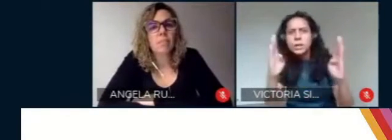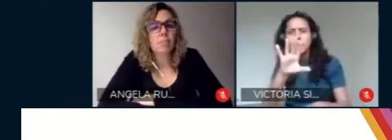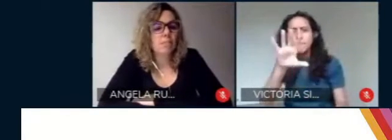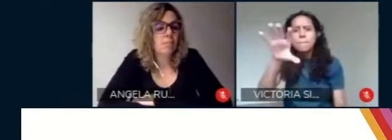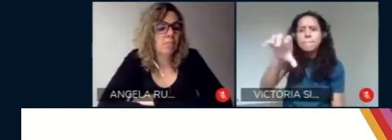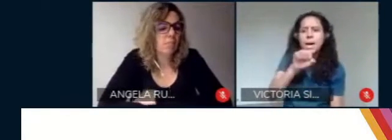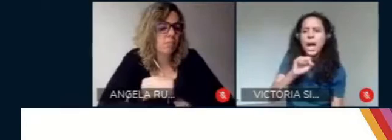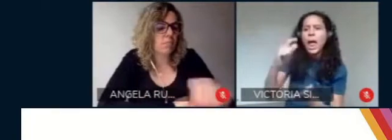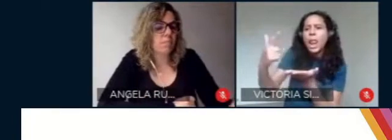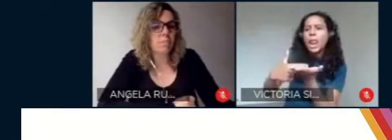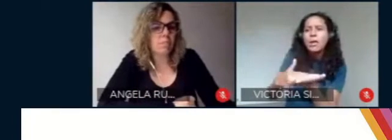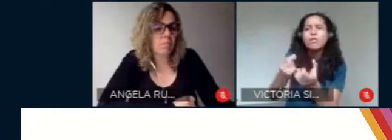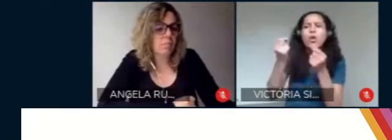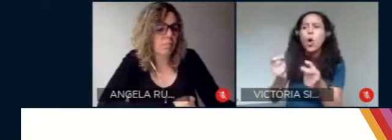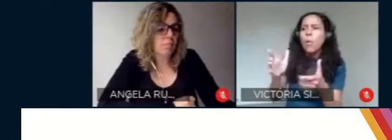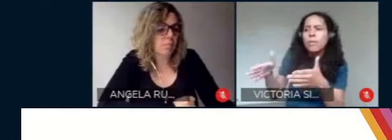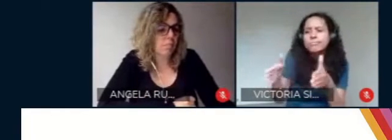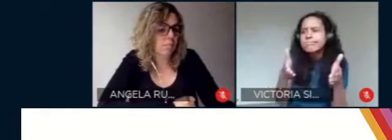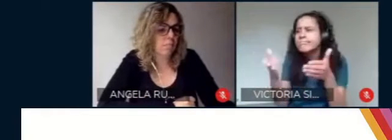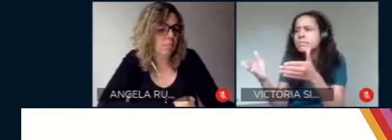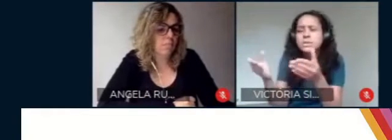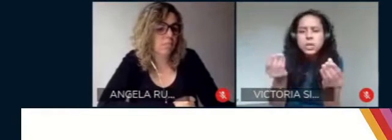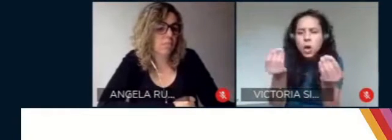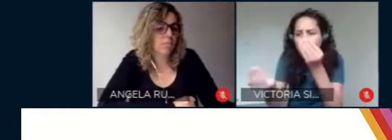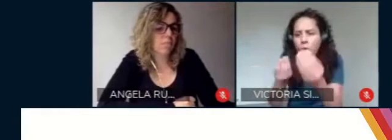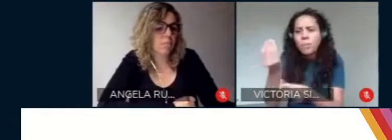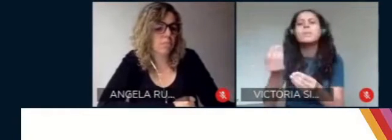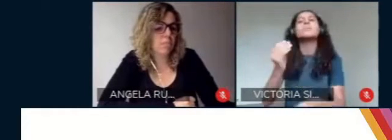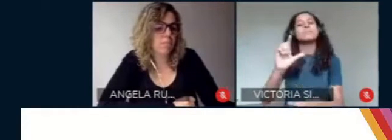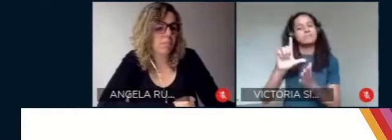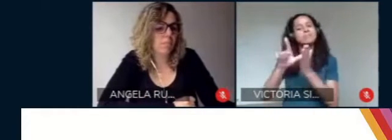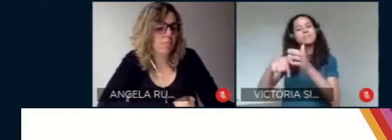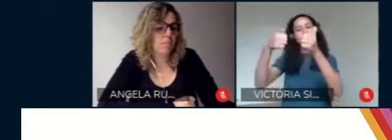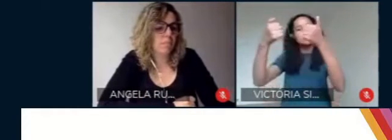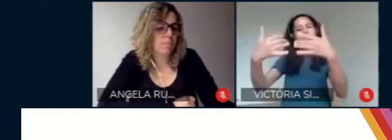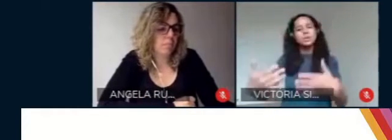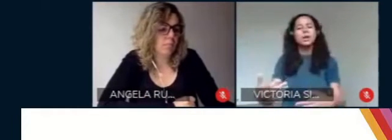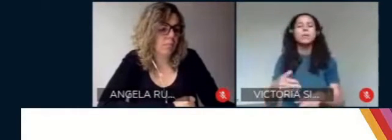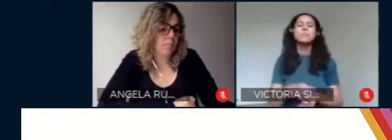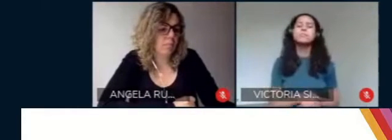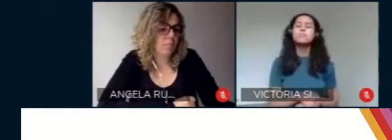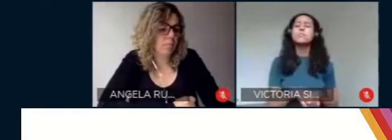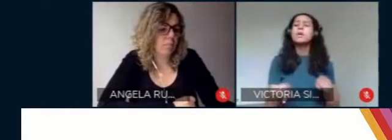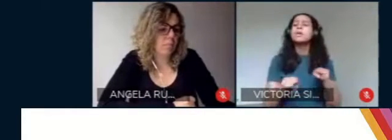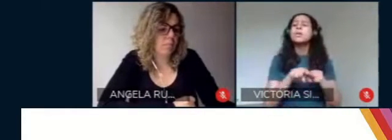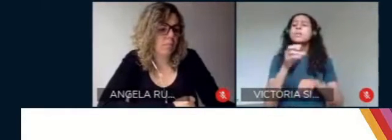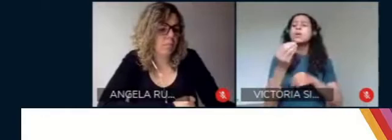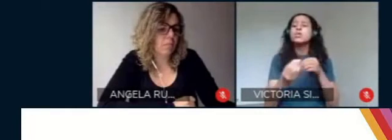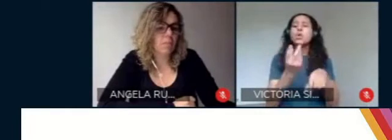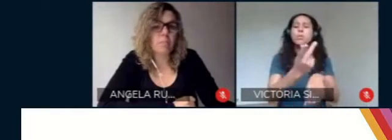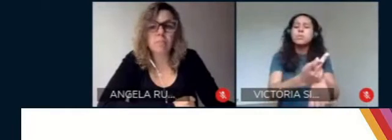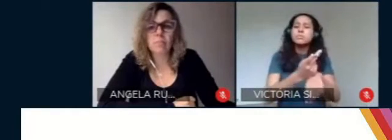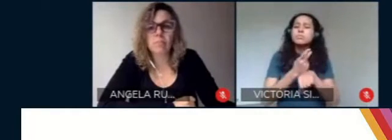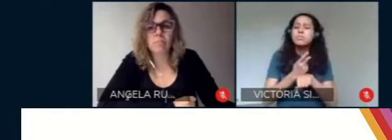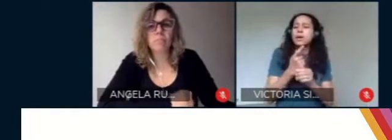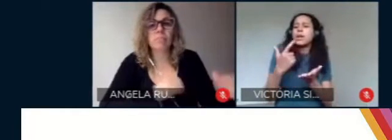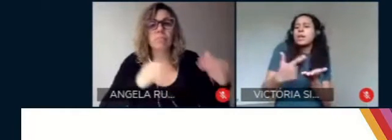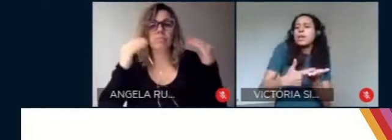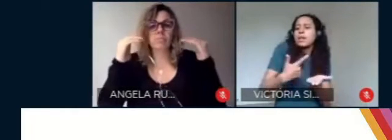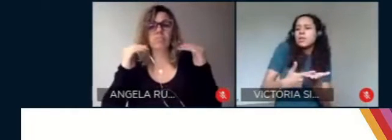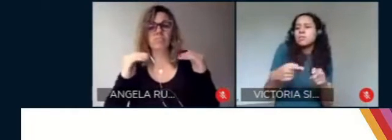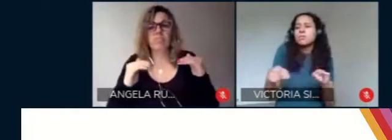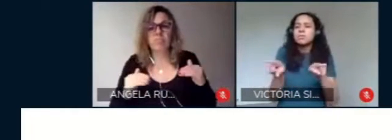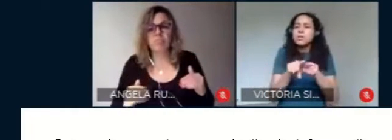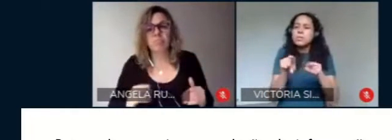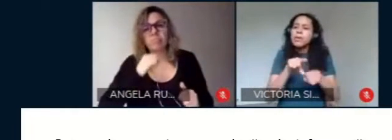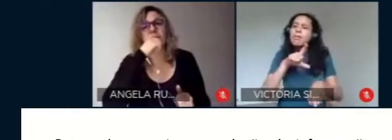poder retirar, e como funcionam os serviços de circulação, empréstimo, renovação, reserva e controle de